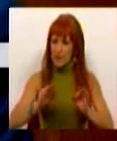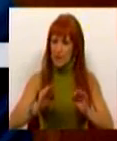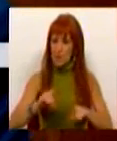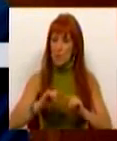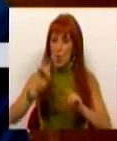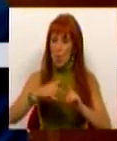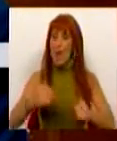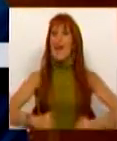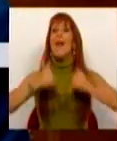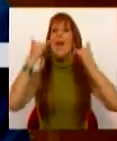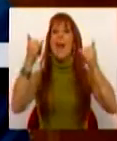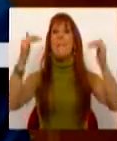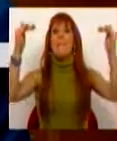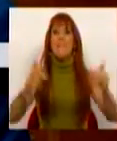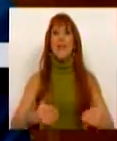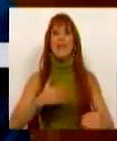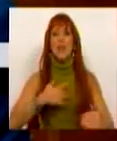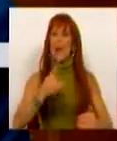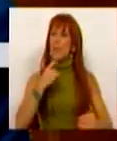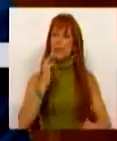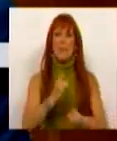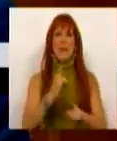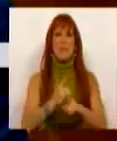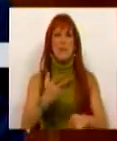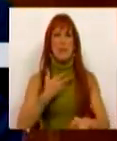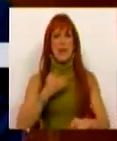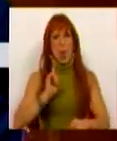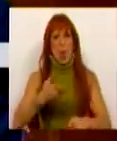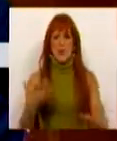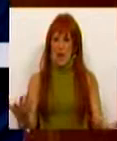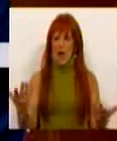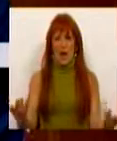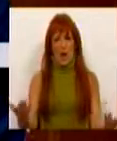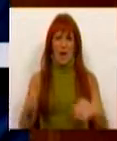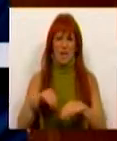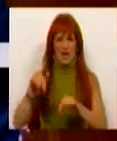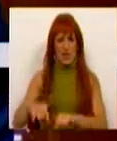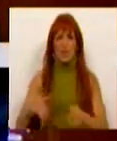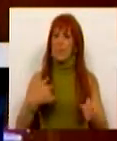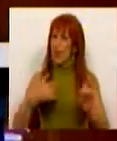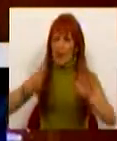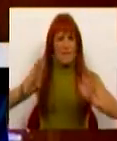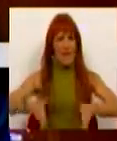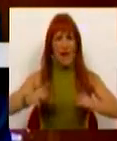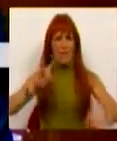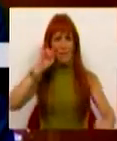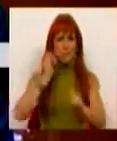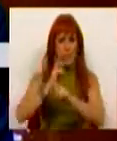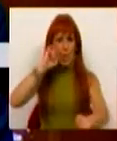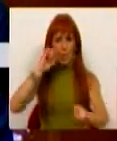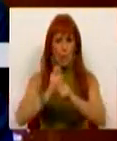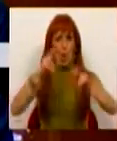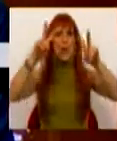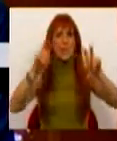para o próximo ano terá menos vontade de me questionar sobre a dívida do que aquele que sente neste momento. Mas não vale a pena insistir num